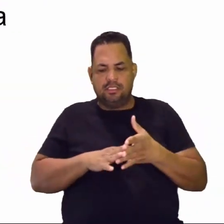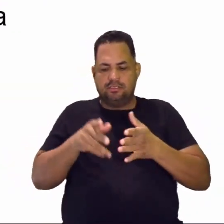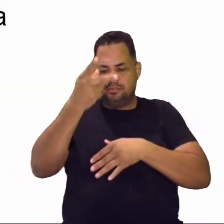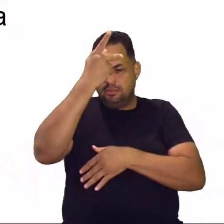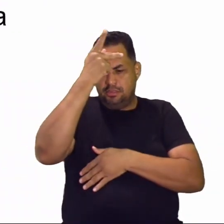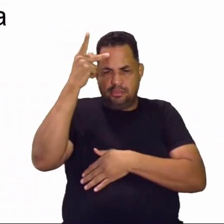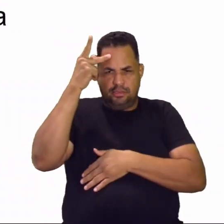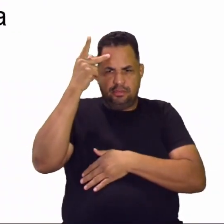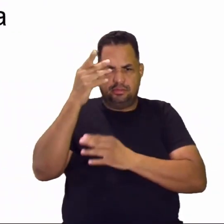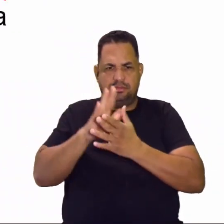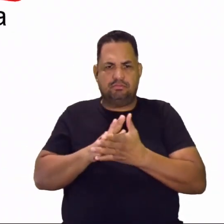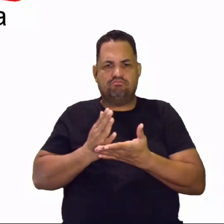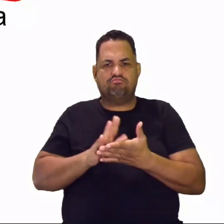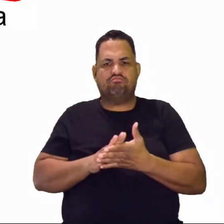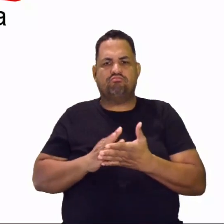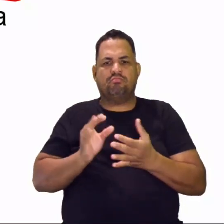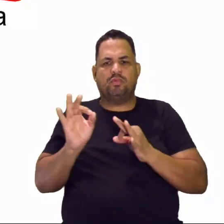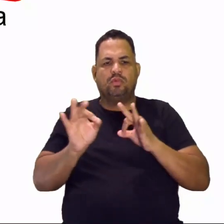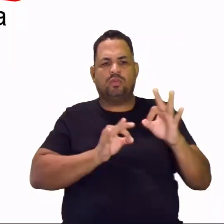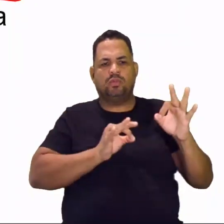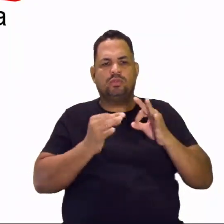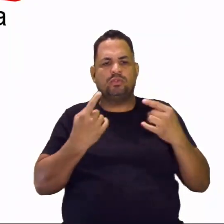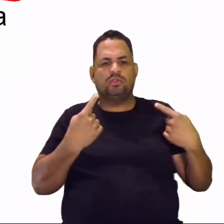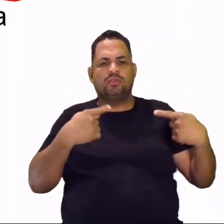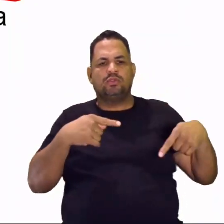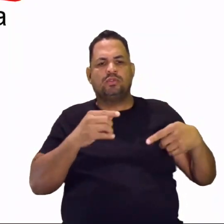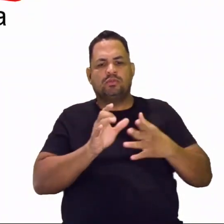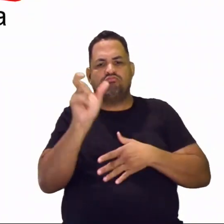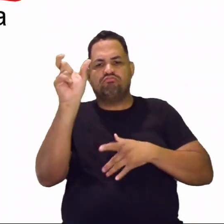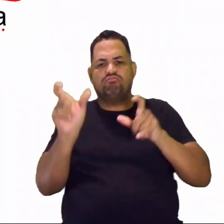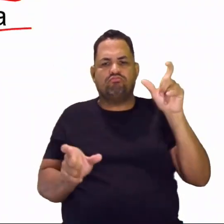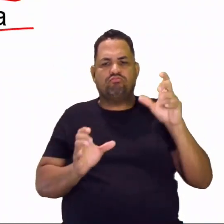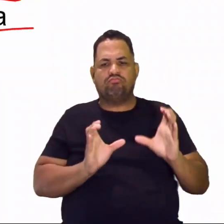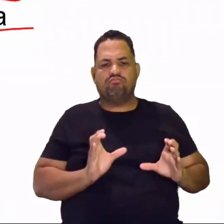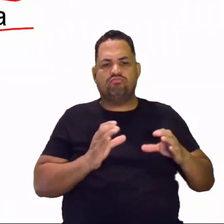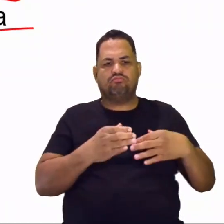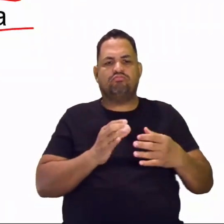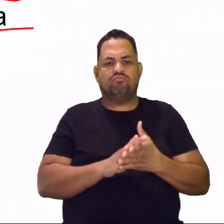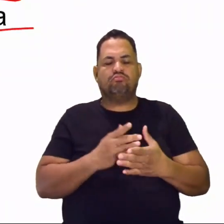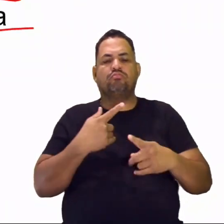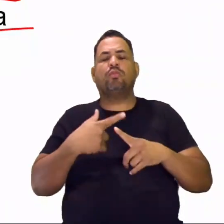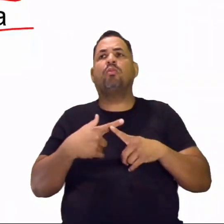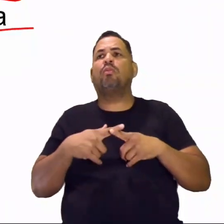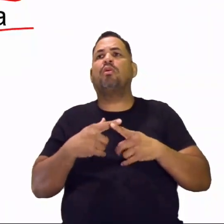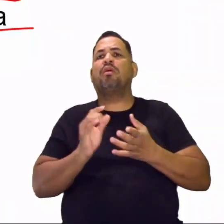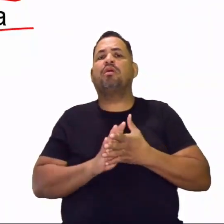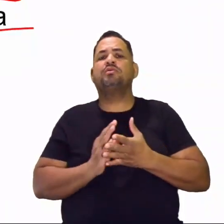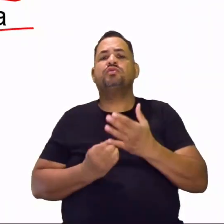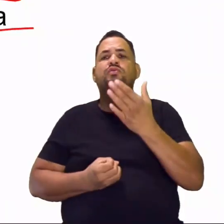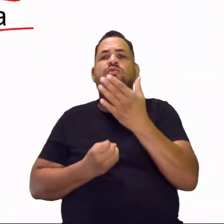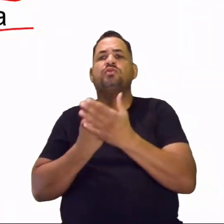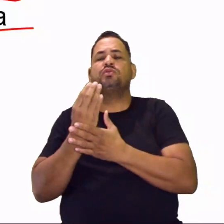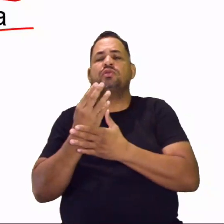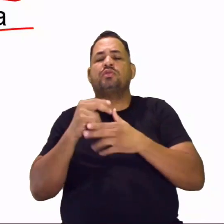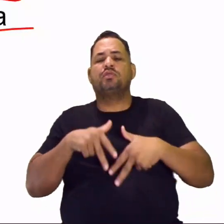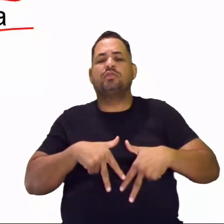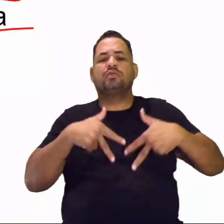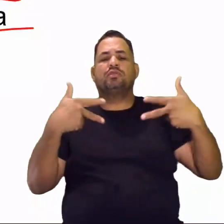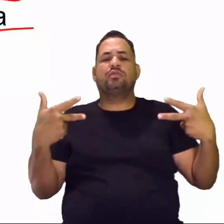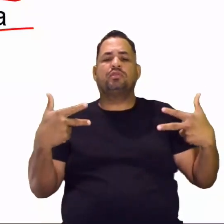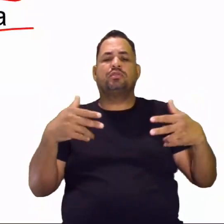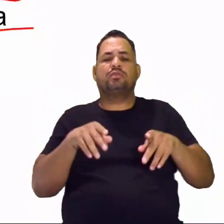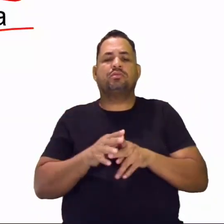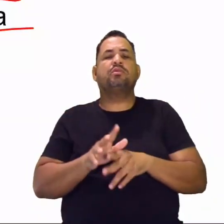pessoas, perpetrada contra quaisquer indivíduos e grupos por causa de sua origem